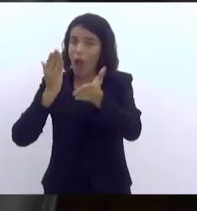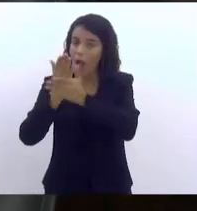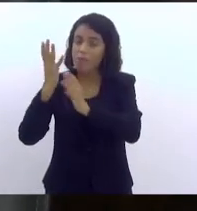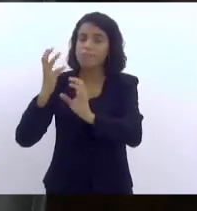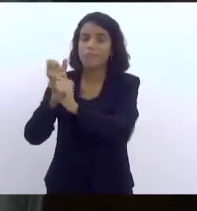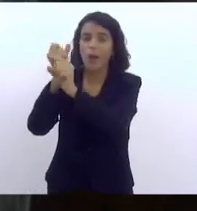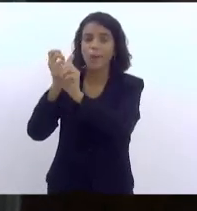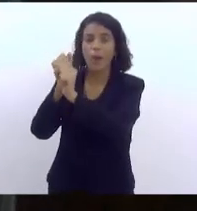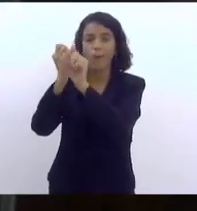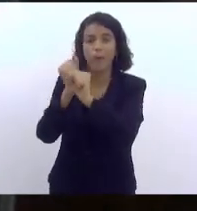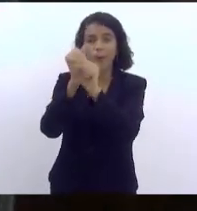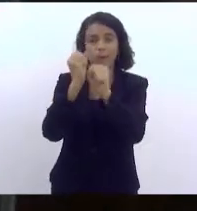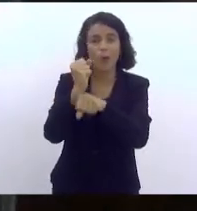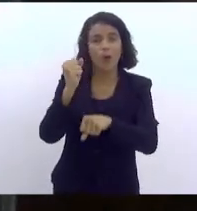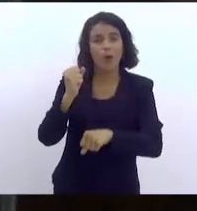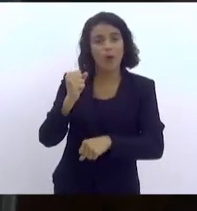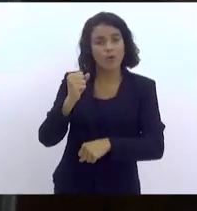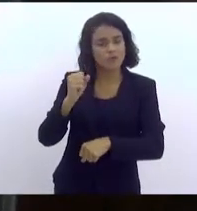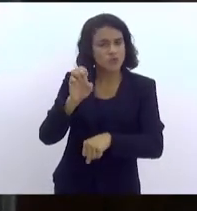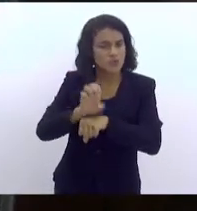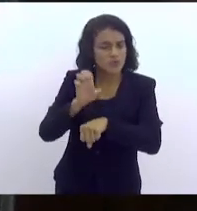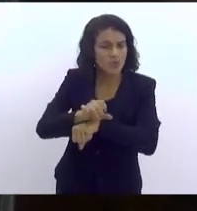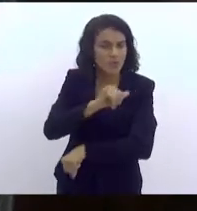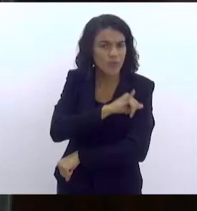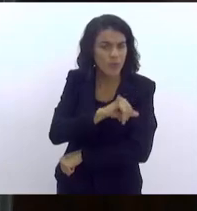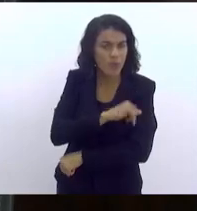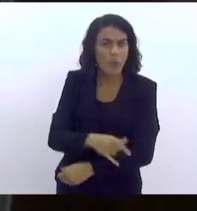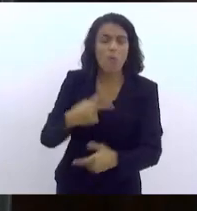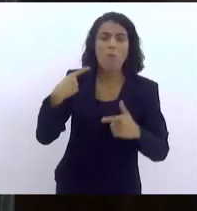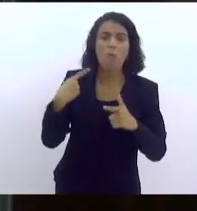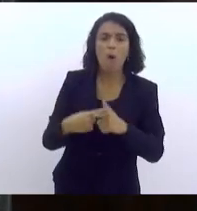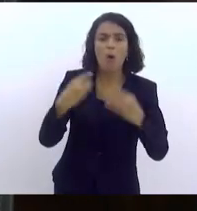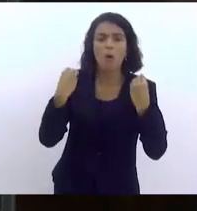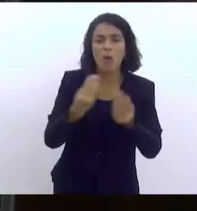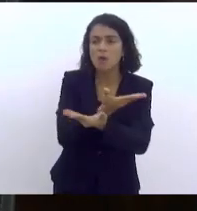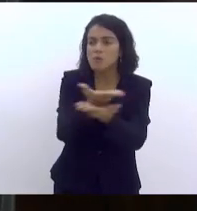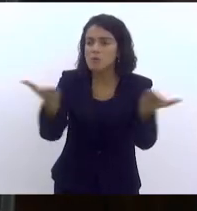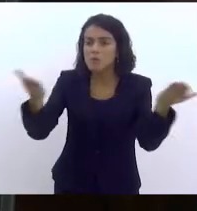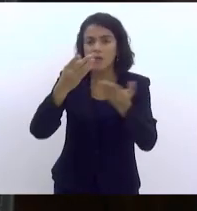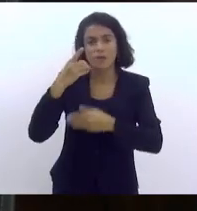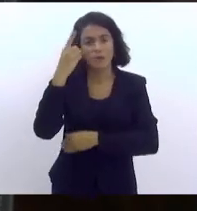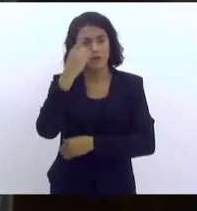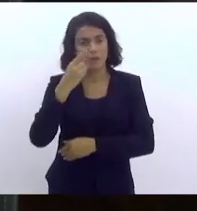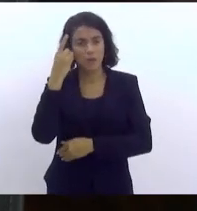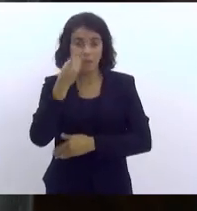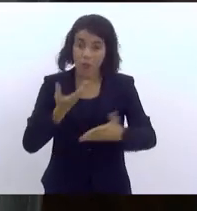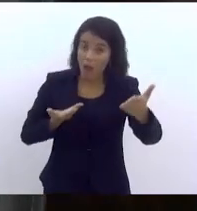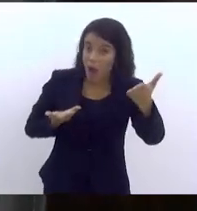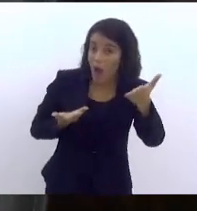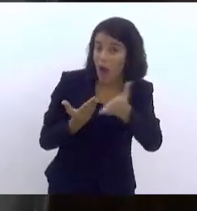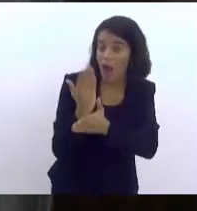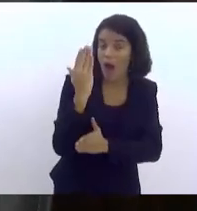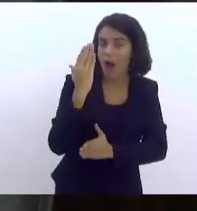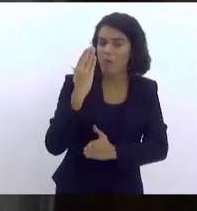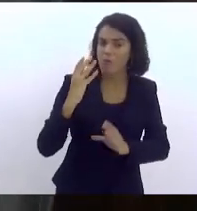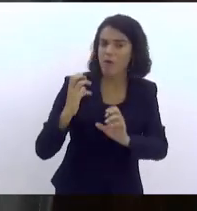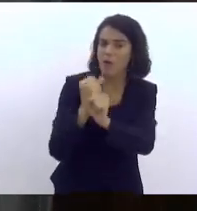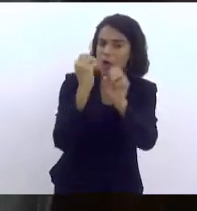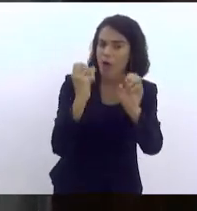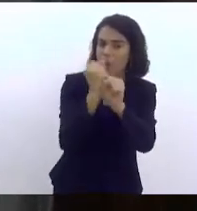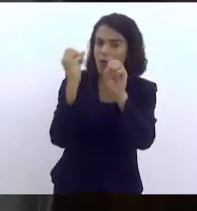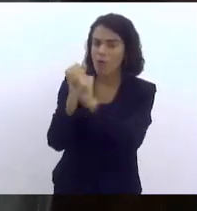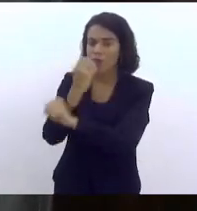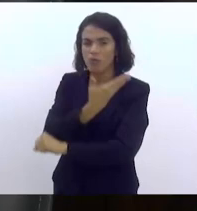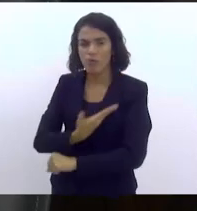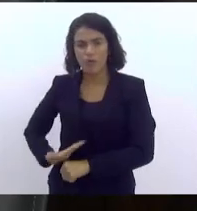do estado do Rio de Janeiro porque os senhores deputados aprovaram as contas do